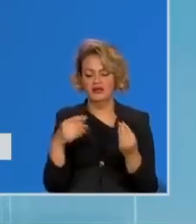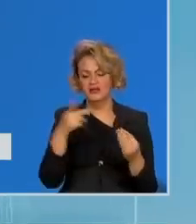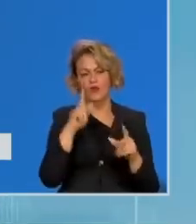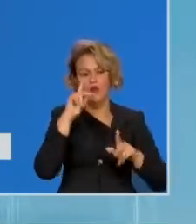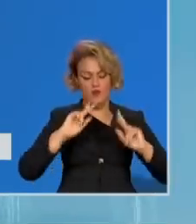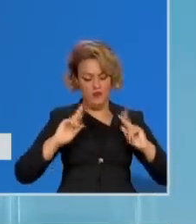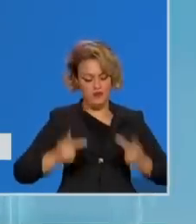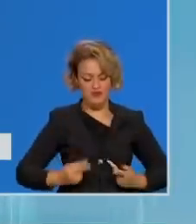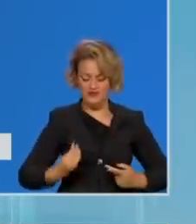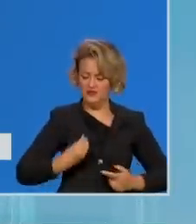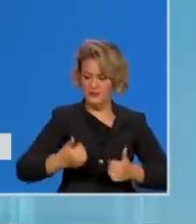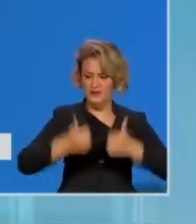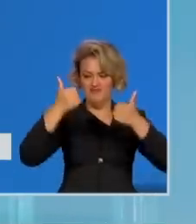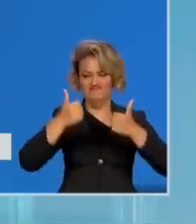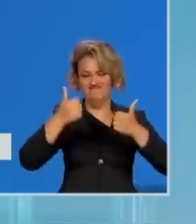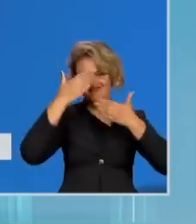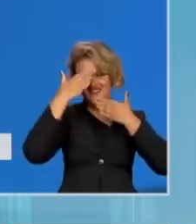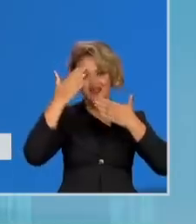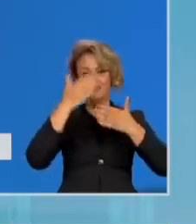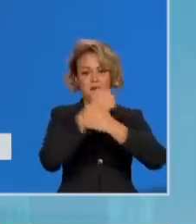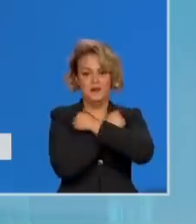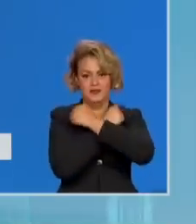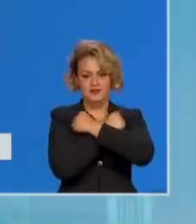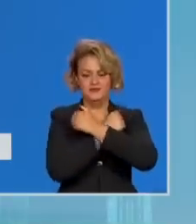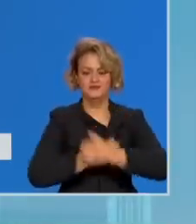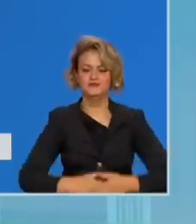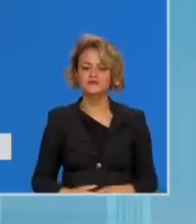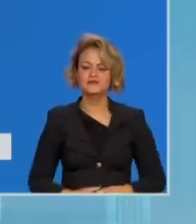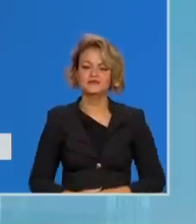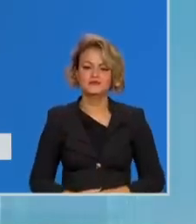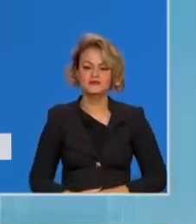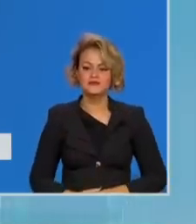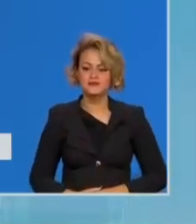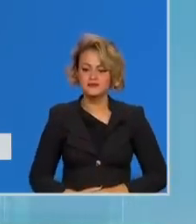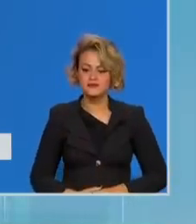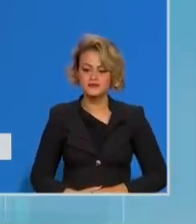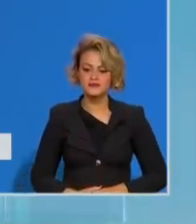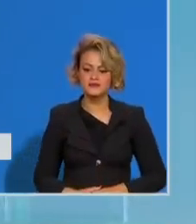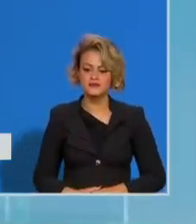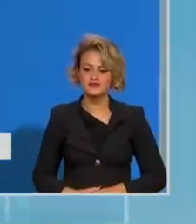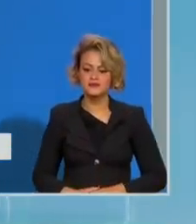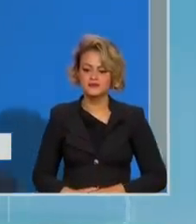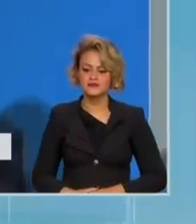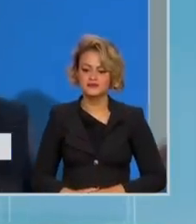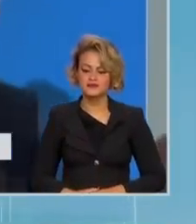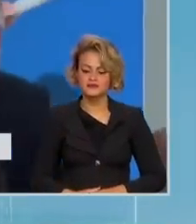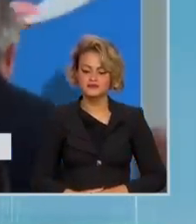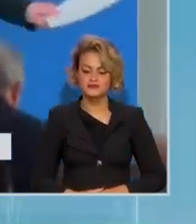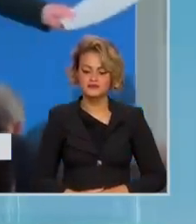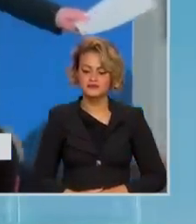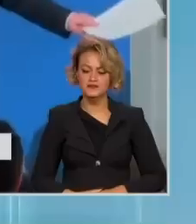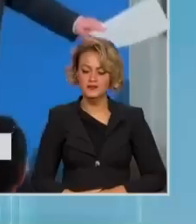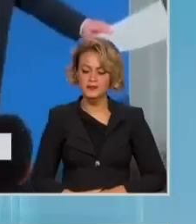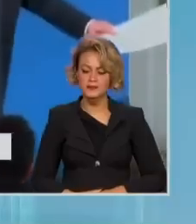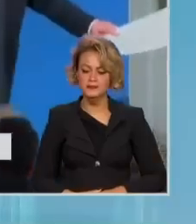é um obscurantismo, significa um obscurantismo do governo passado. A gente sabe que não é verdade, não foi o projeto ideal de capitalização, foram inseridos muitos